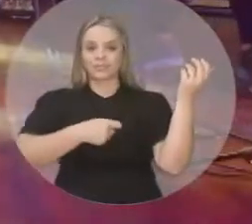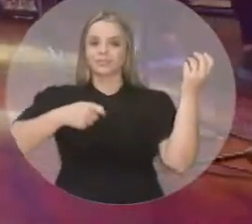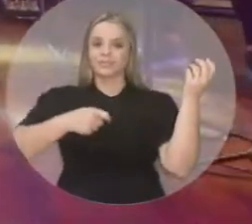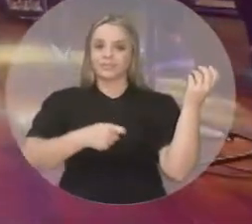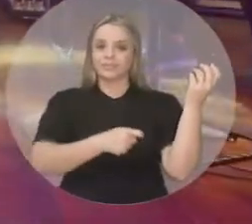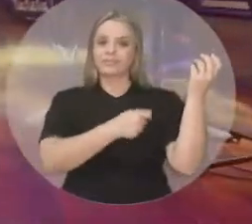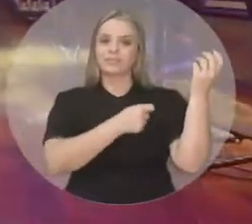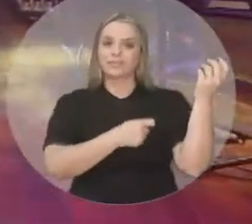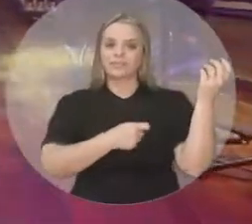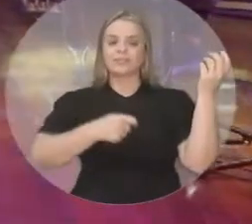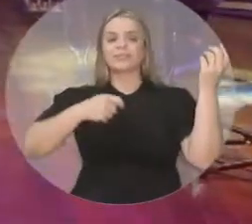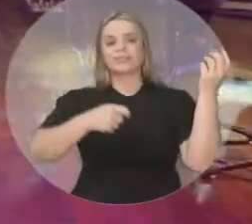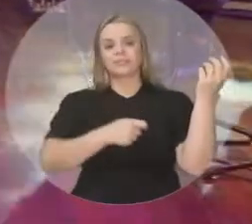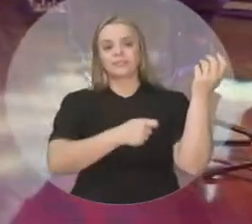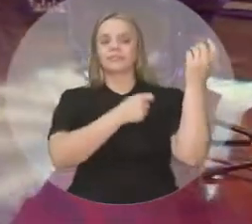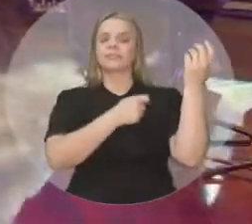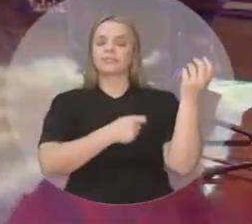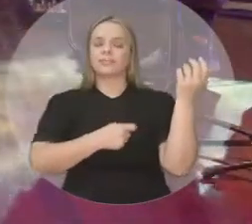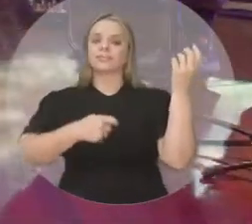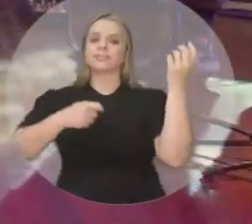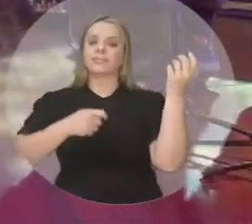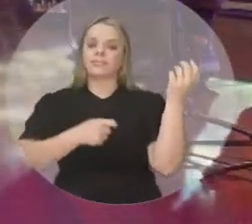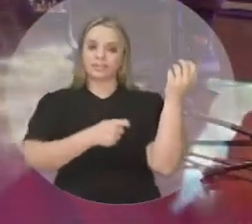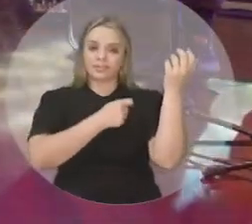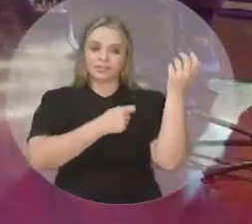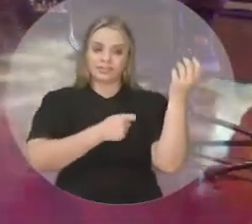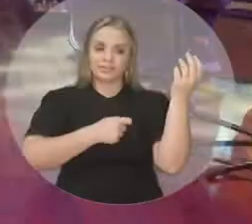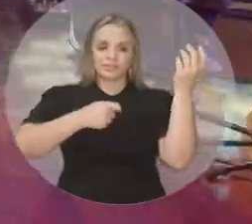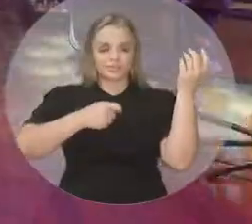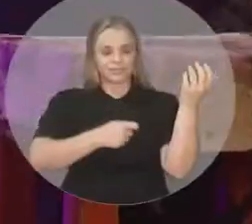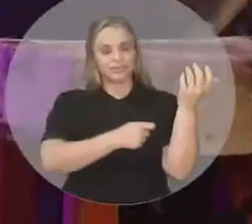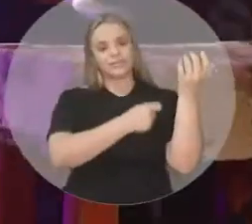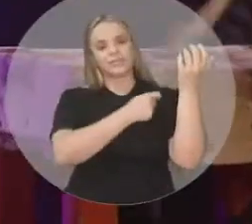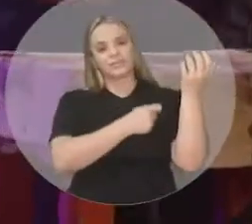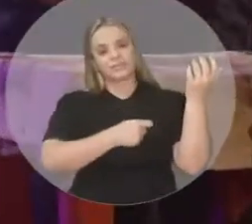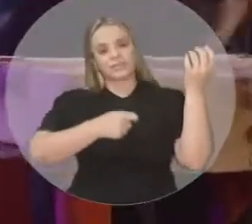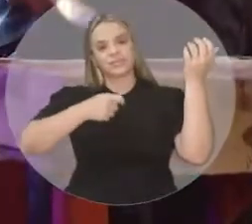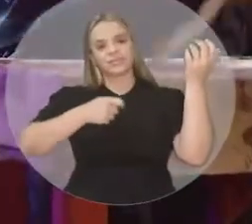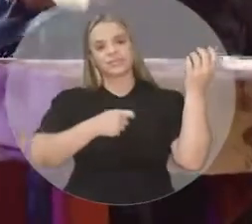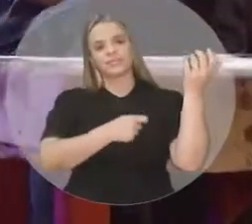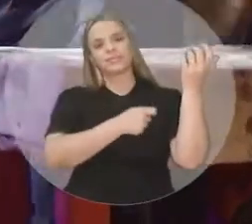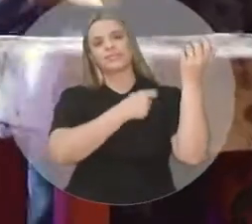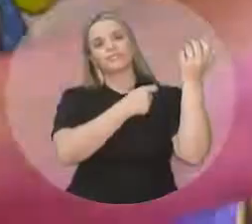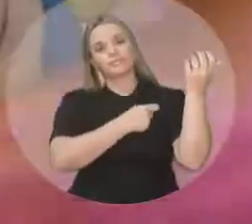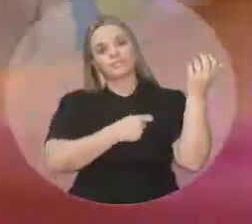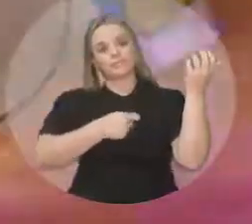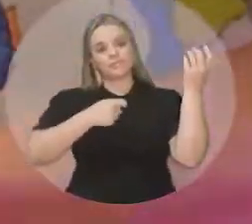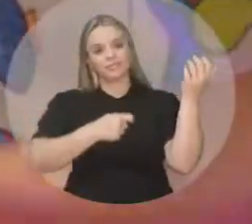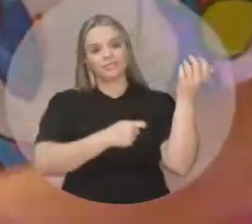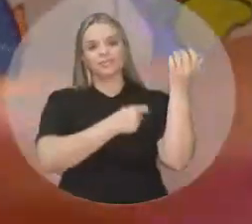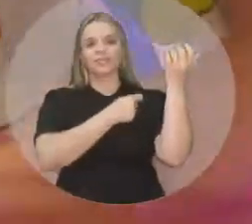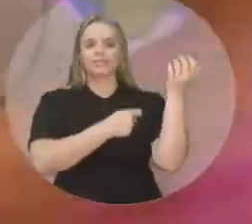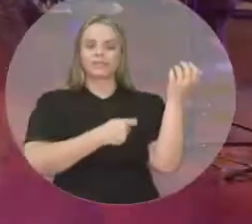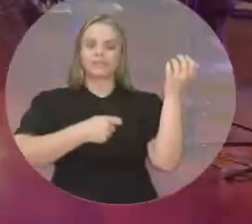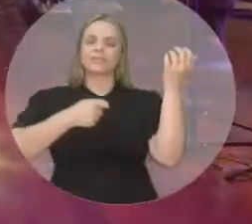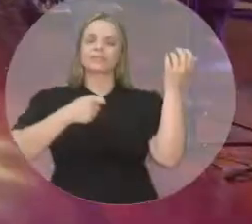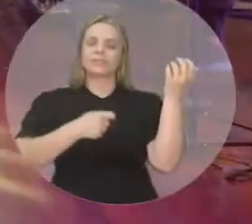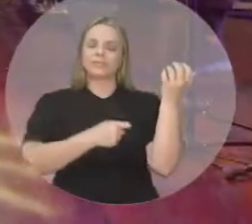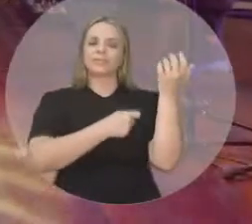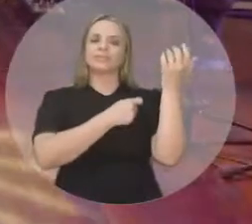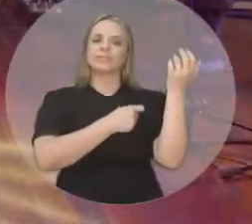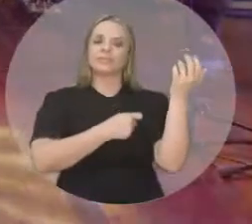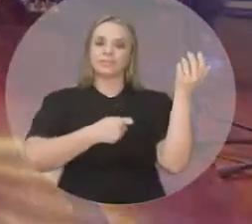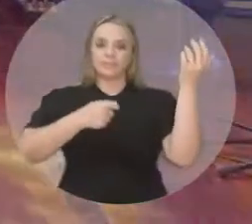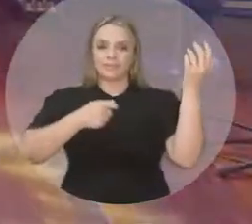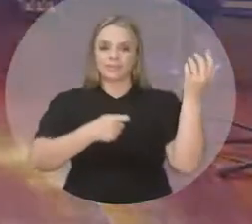Borbirinha acabou chegar. Toca viola de coxo, moço, bate o ganzá. No repique da viola, nossa história vou contar. Toca viola de coxo, moço, bate o ganzá.